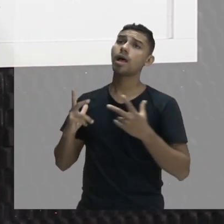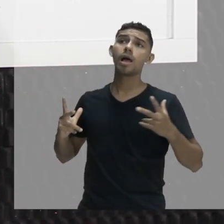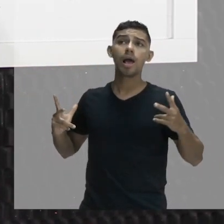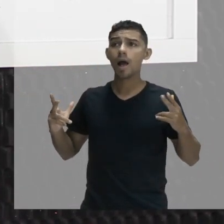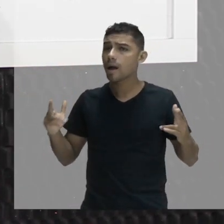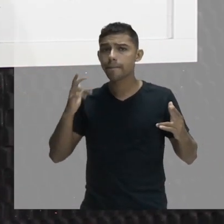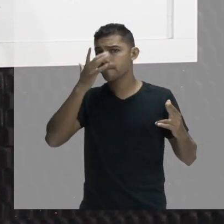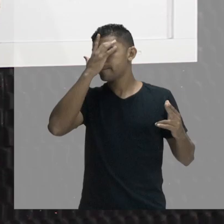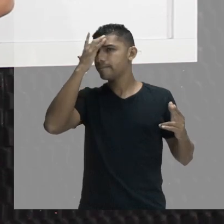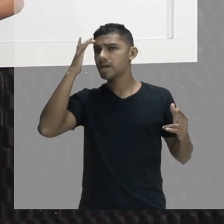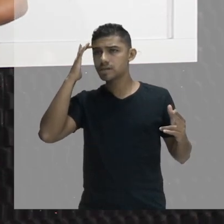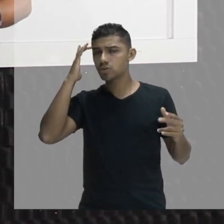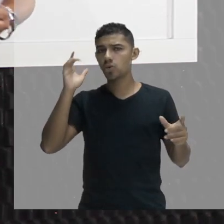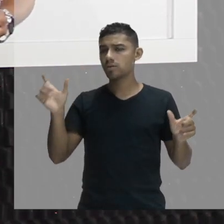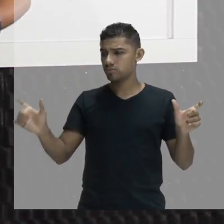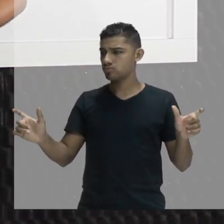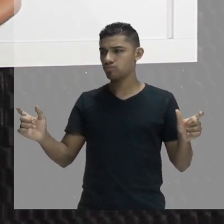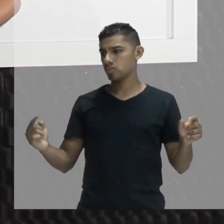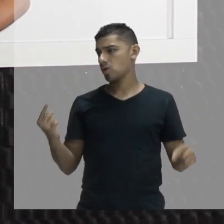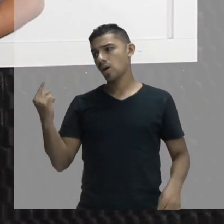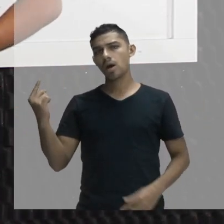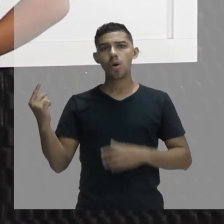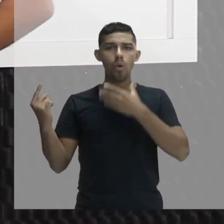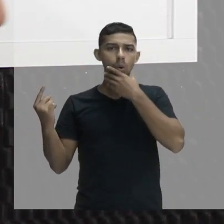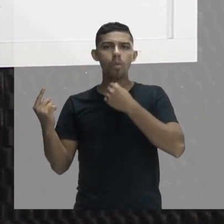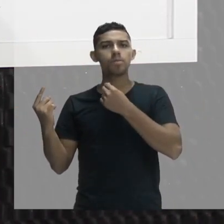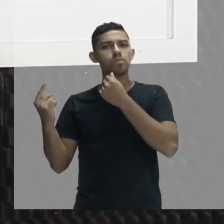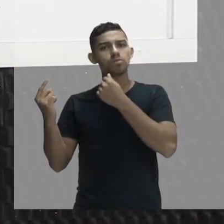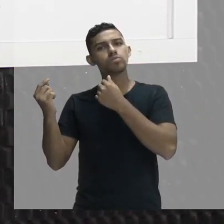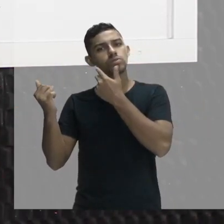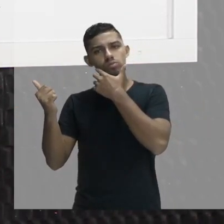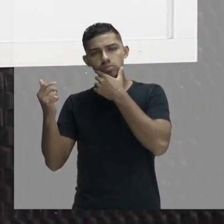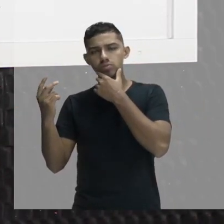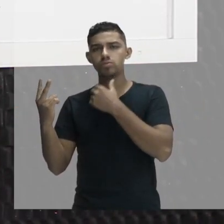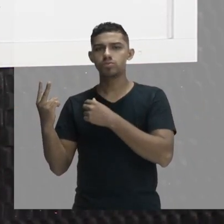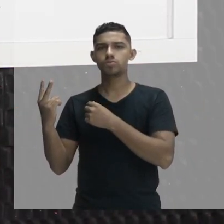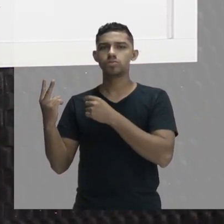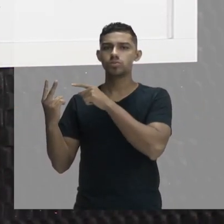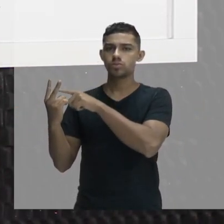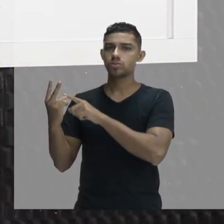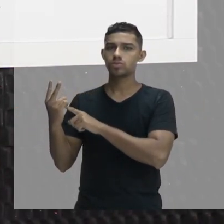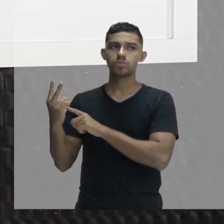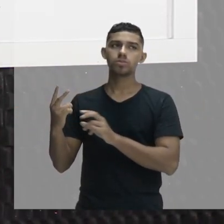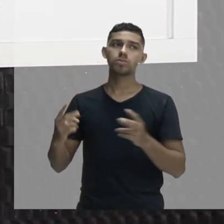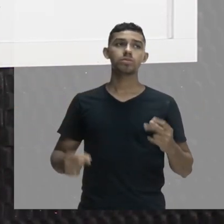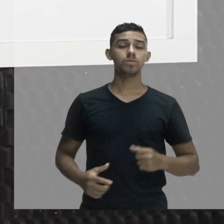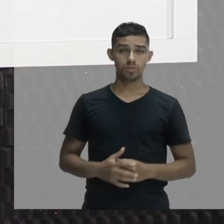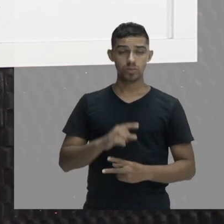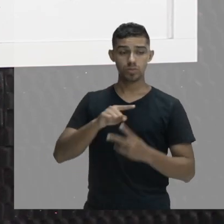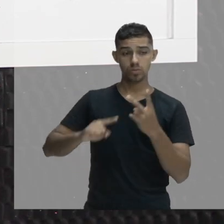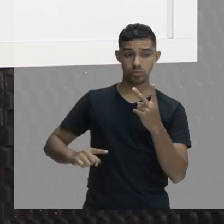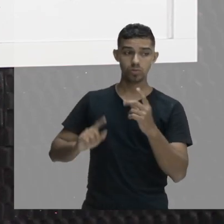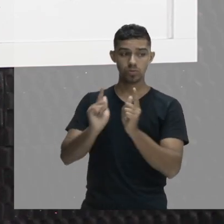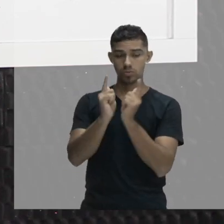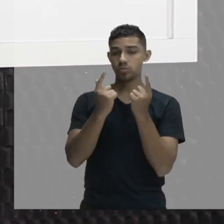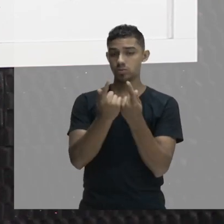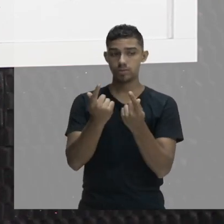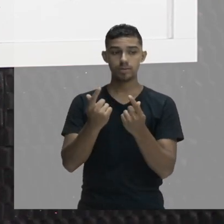ser feito pelos mesmos elementos. Tá? Então, aqui eu tenho dois grupos, eu não tenho um grupo só.